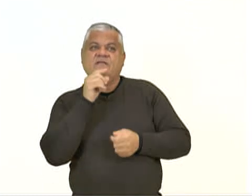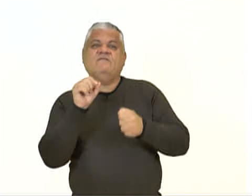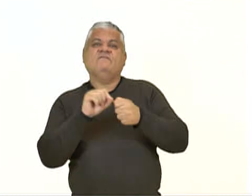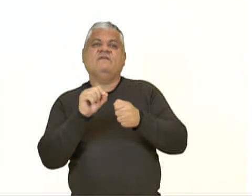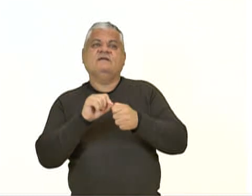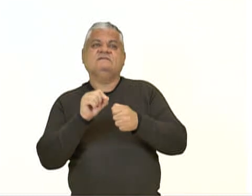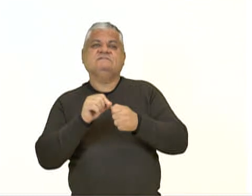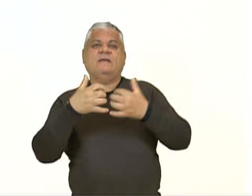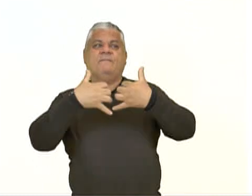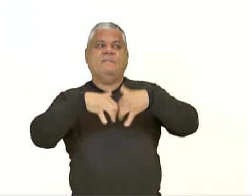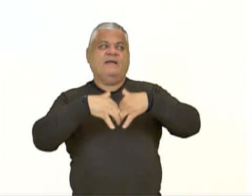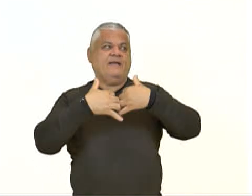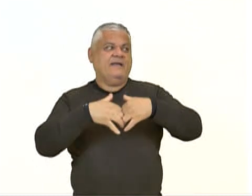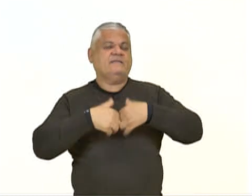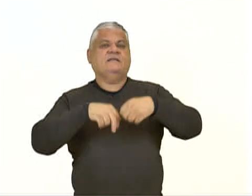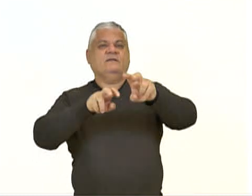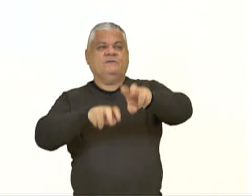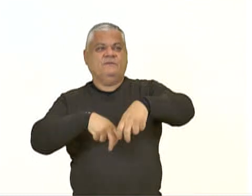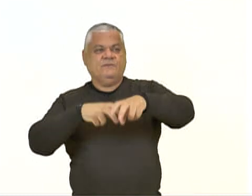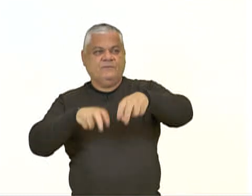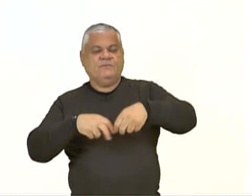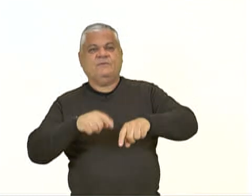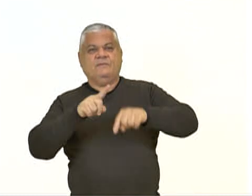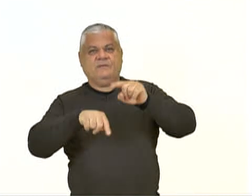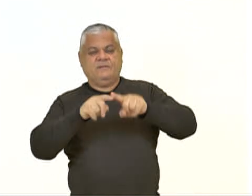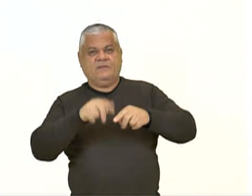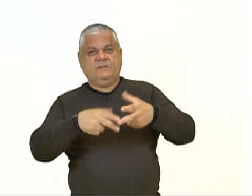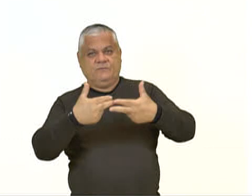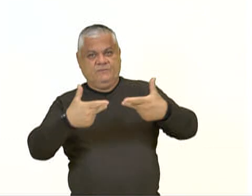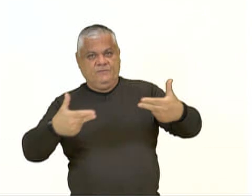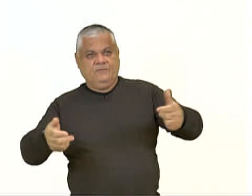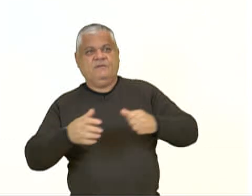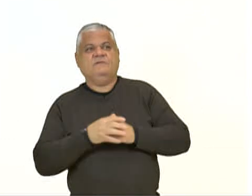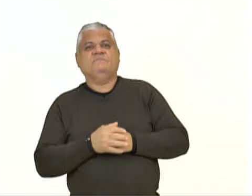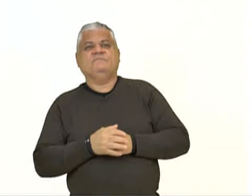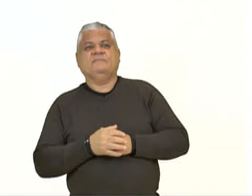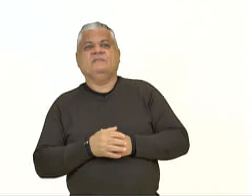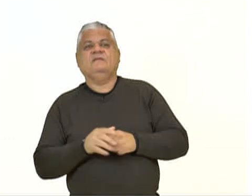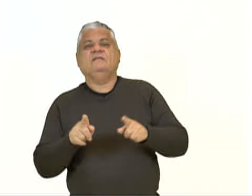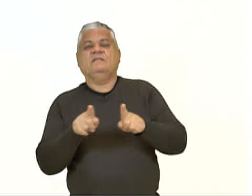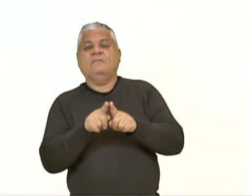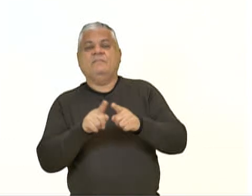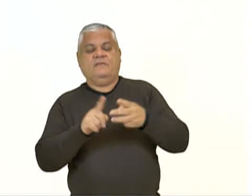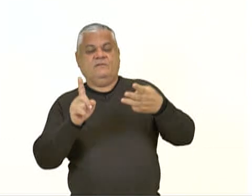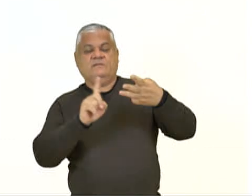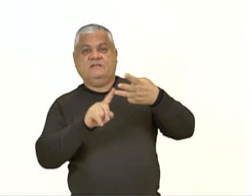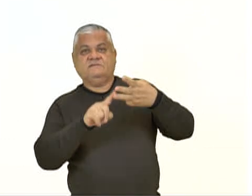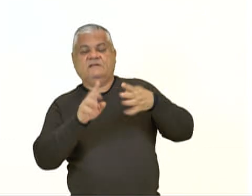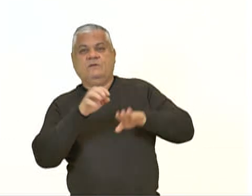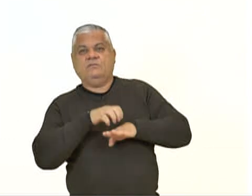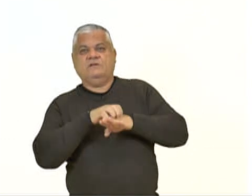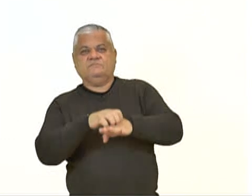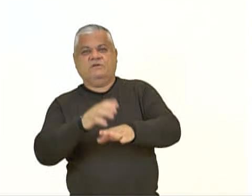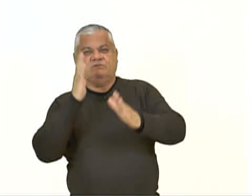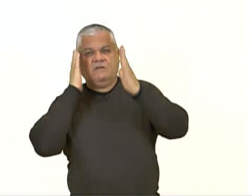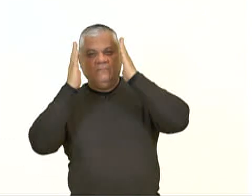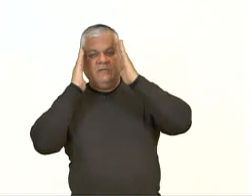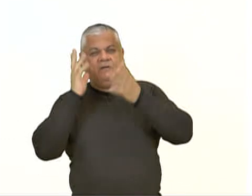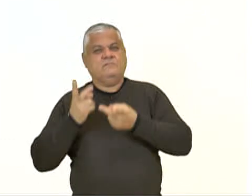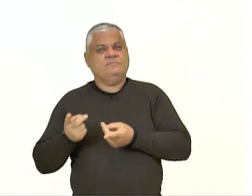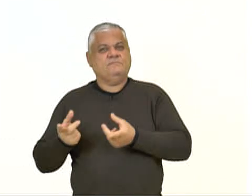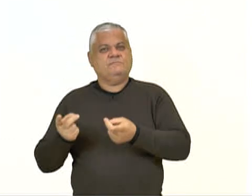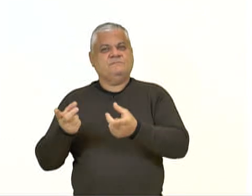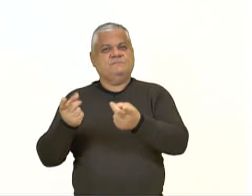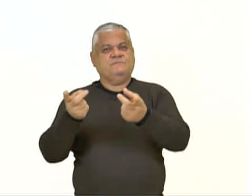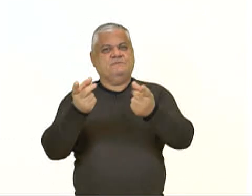as máquinas agrícolas, os equipamentos para serem utilizados aqui, e o setor terciário, que é o transporte e a